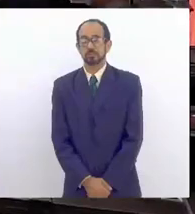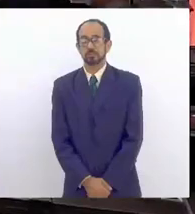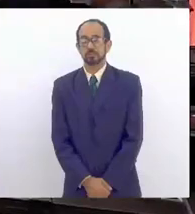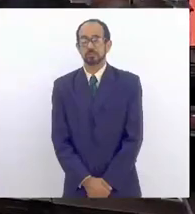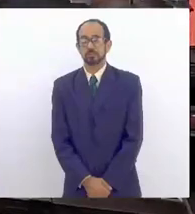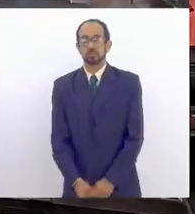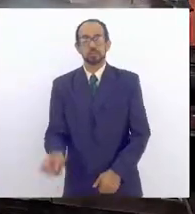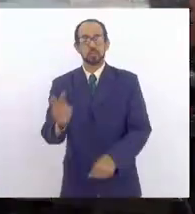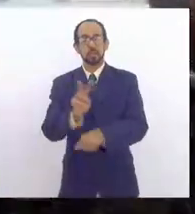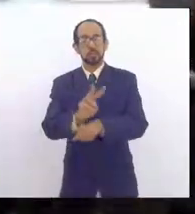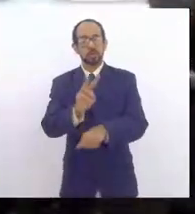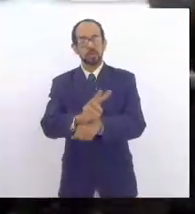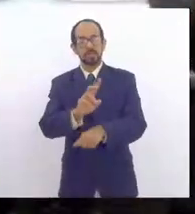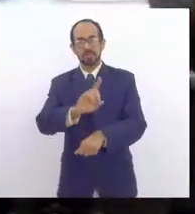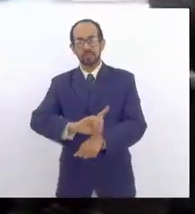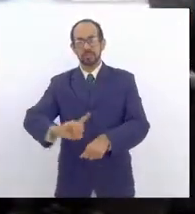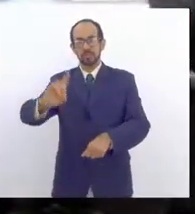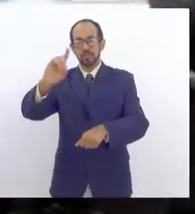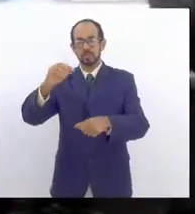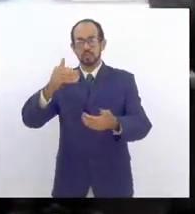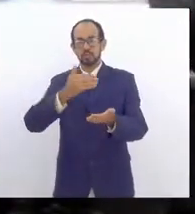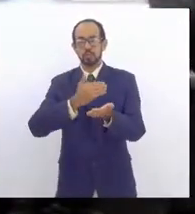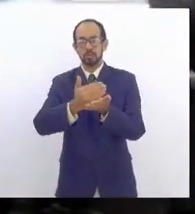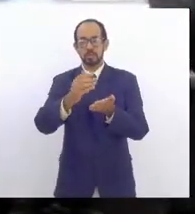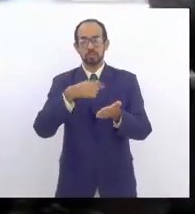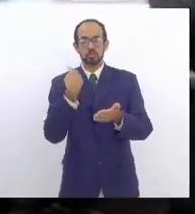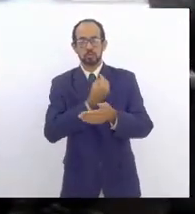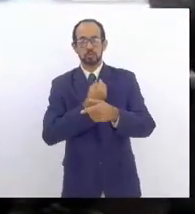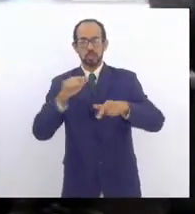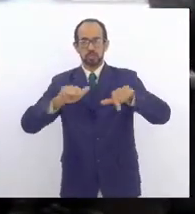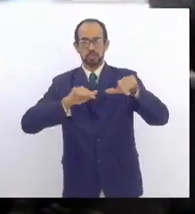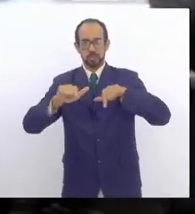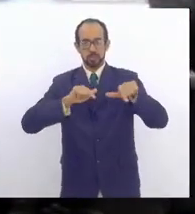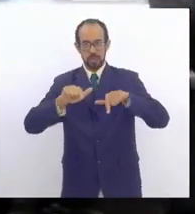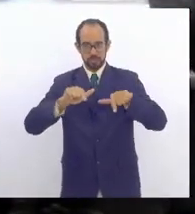Sob a proteção de Deus, iniciamos os nossos trabalhos.